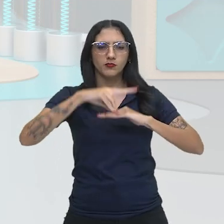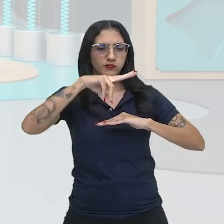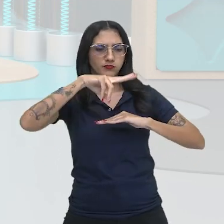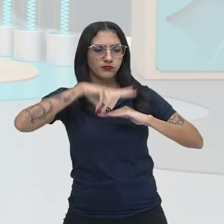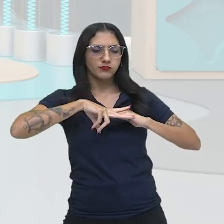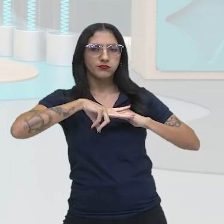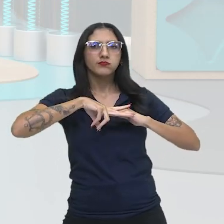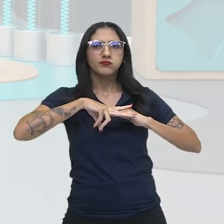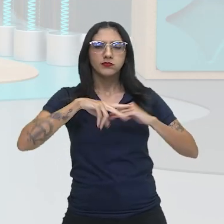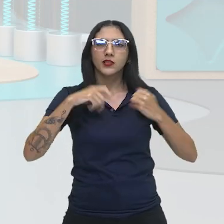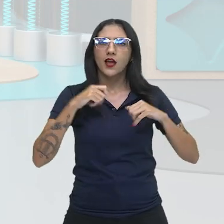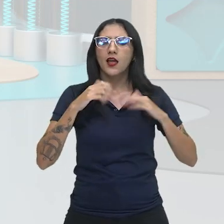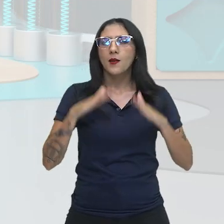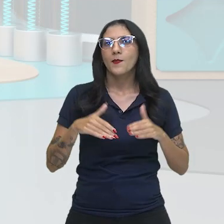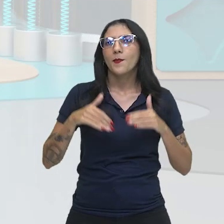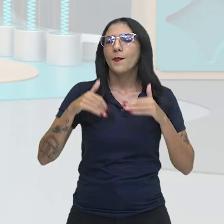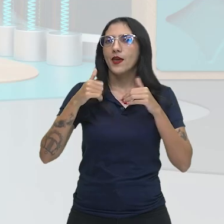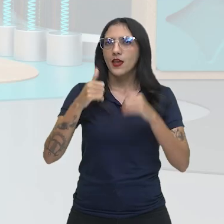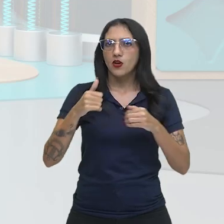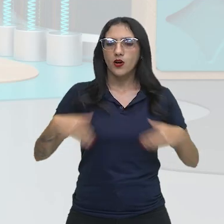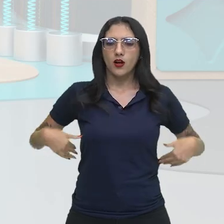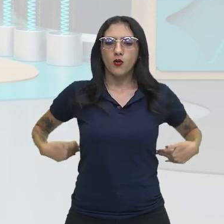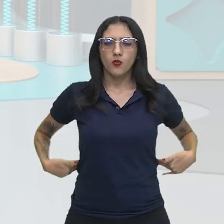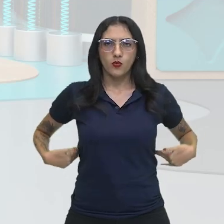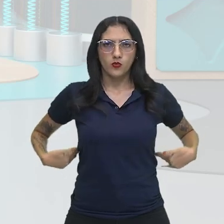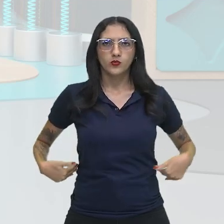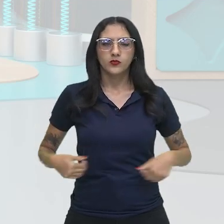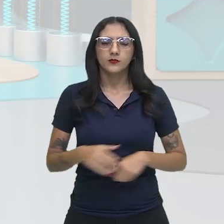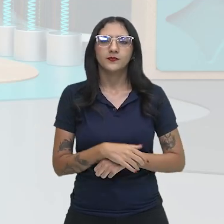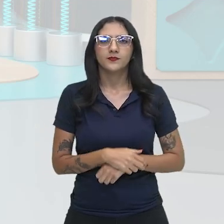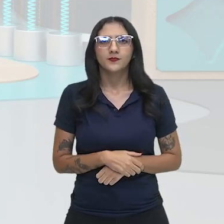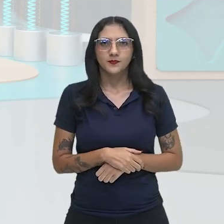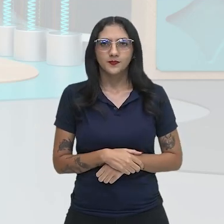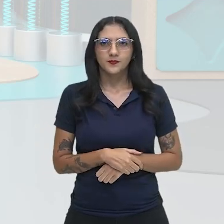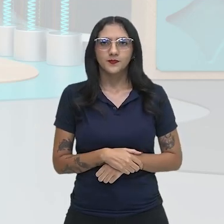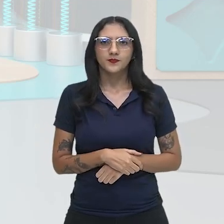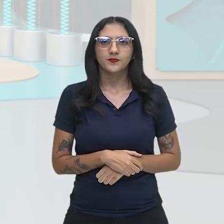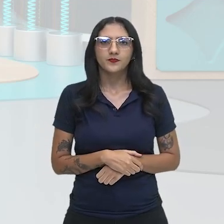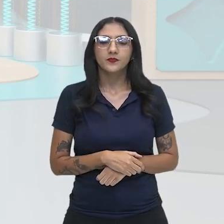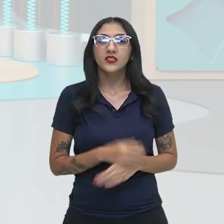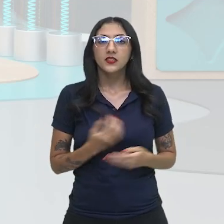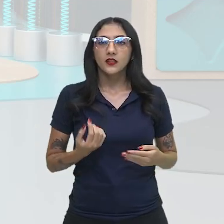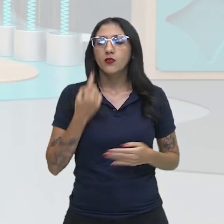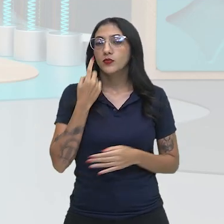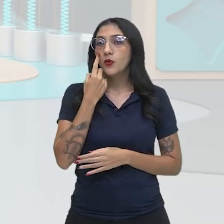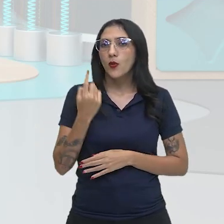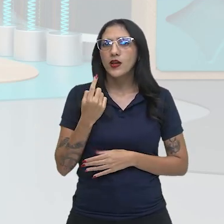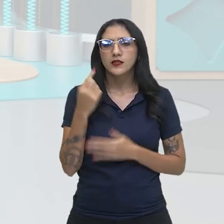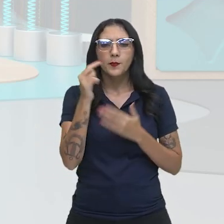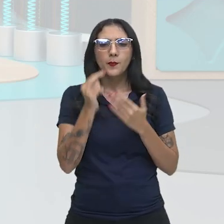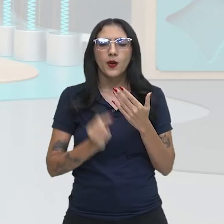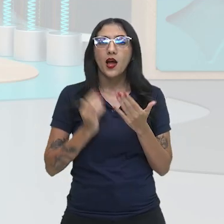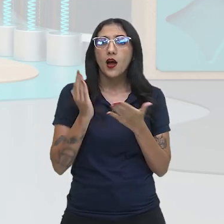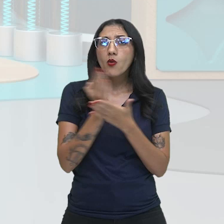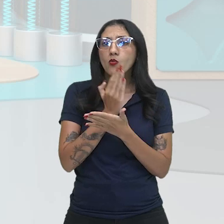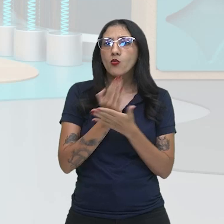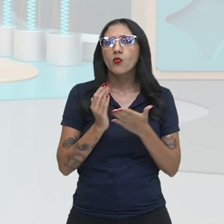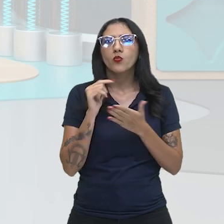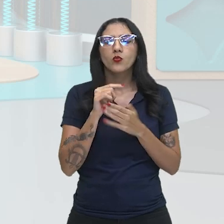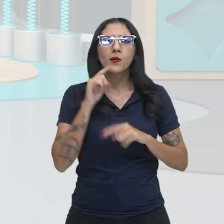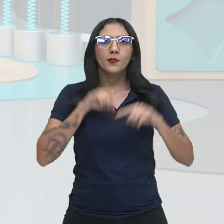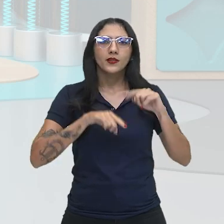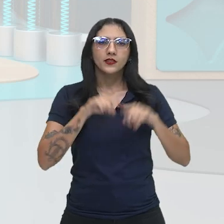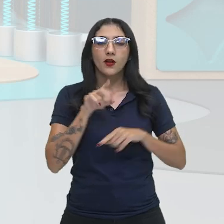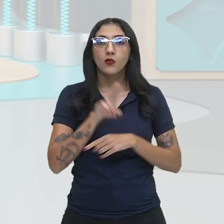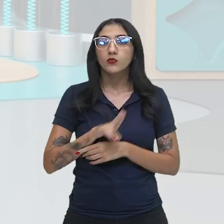no chão, traz um certo conforto para a nossa coluna, tá bom? Então, esses são alguns dos equipamentos